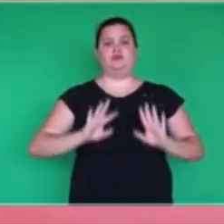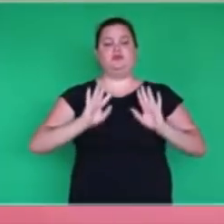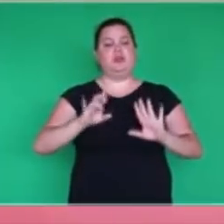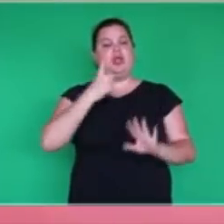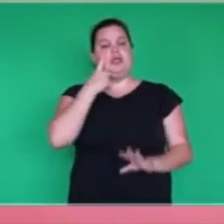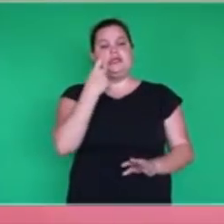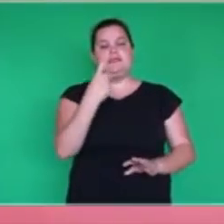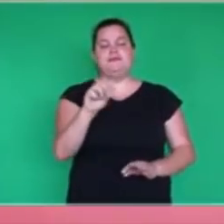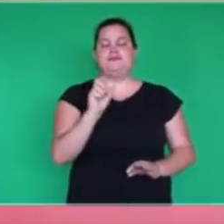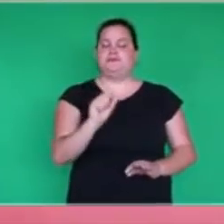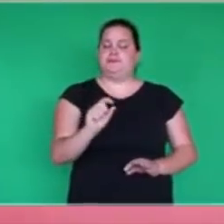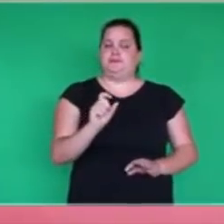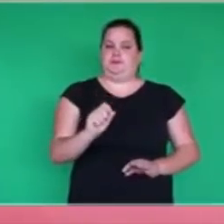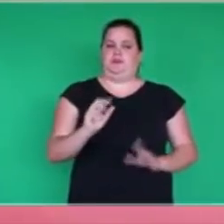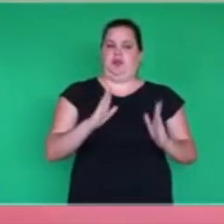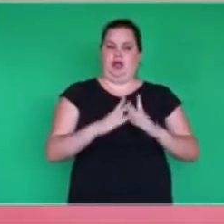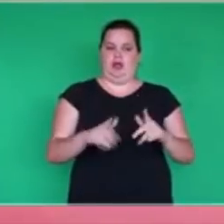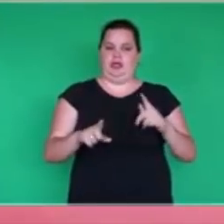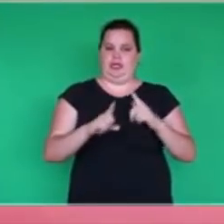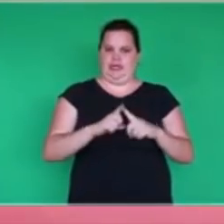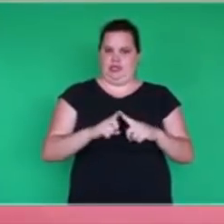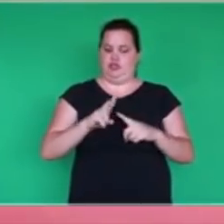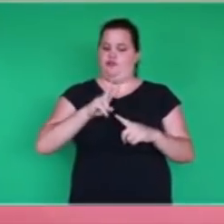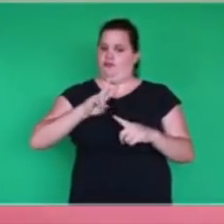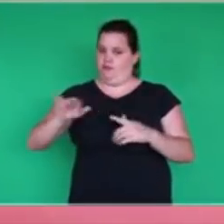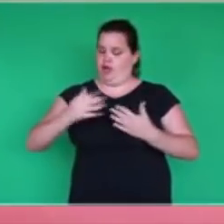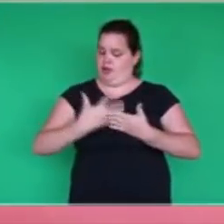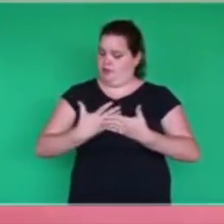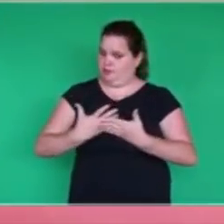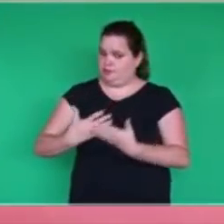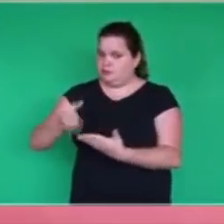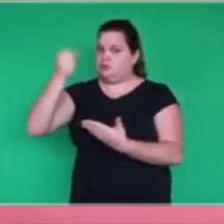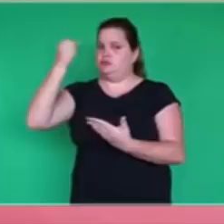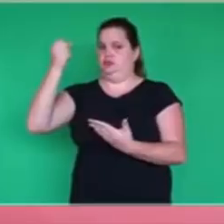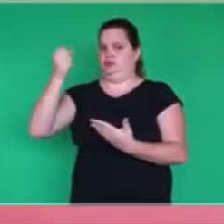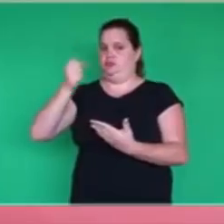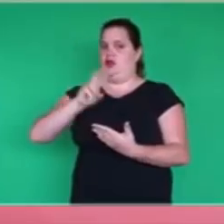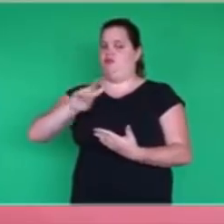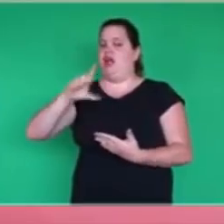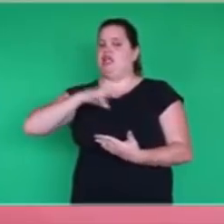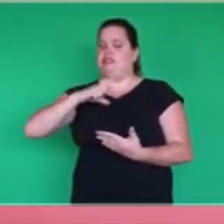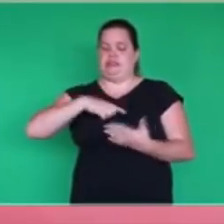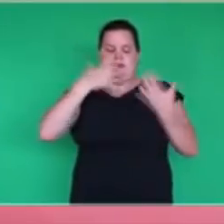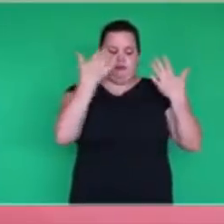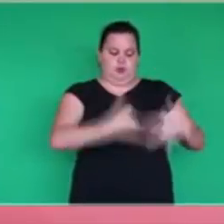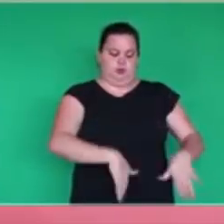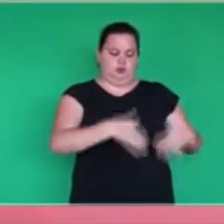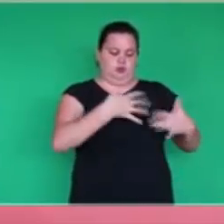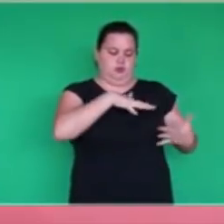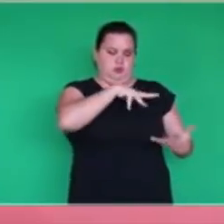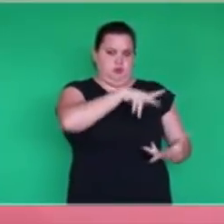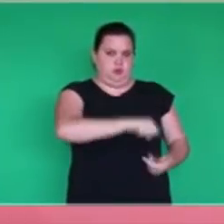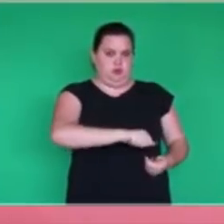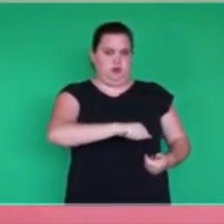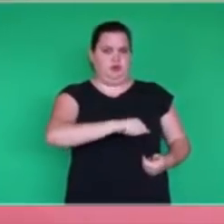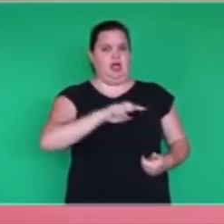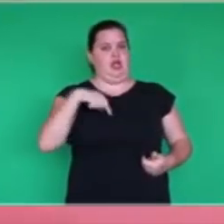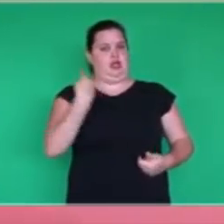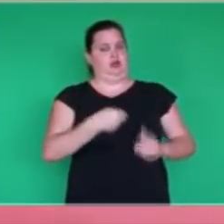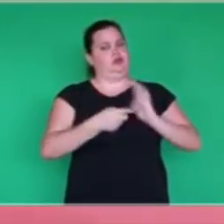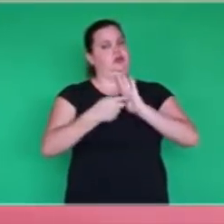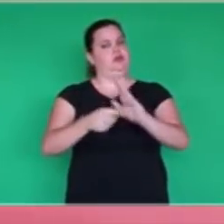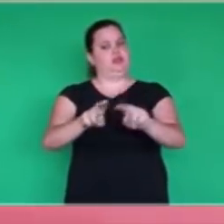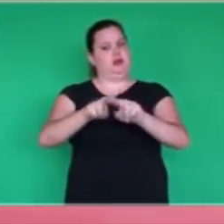de que a igreja sobe, haverá uma grande tribulação, e nós estamos já no Apocalipse mostrando os